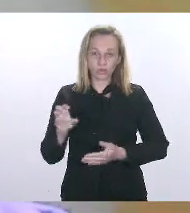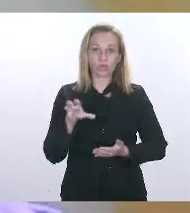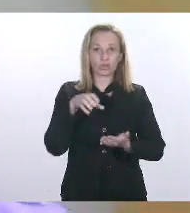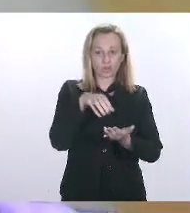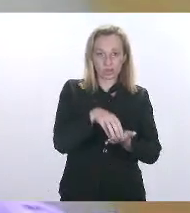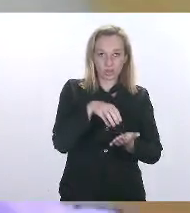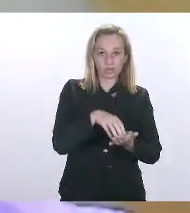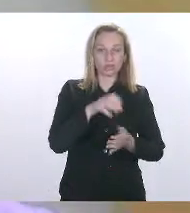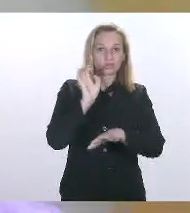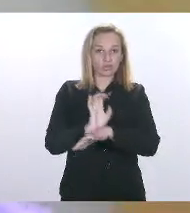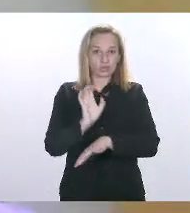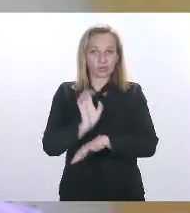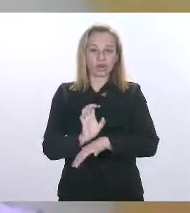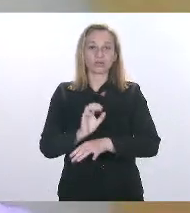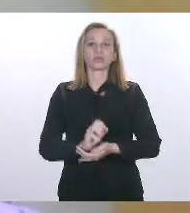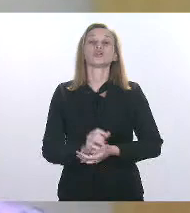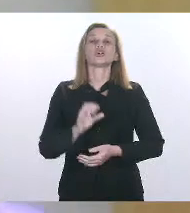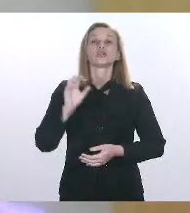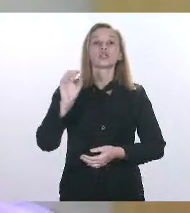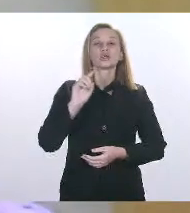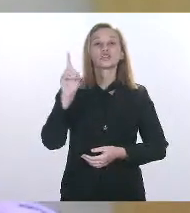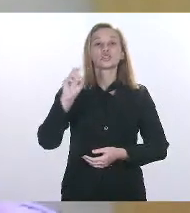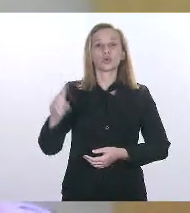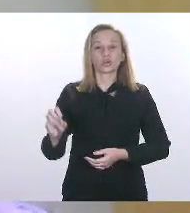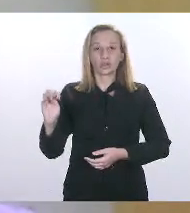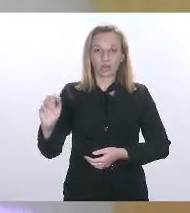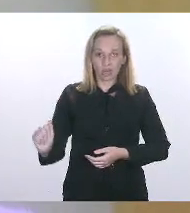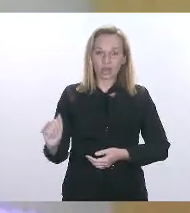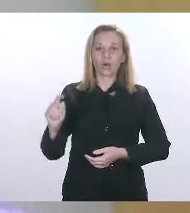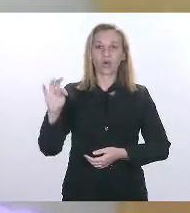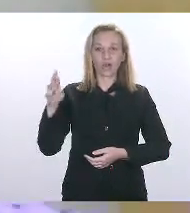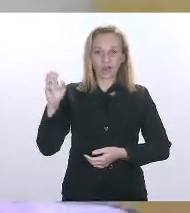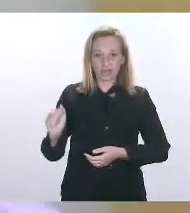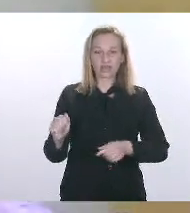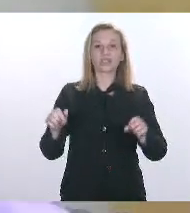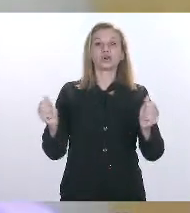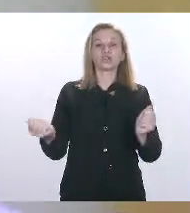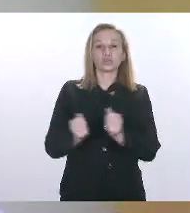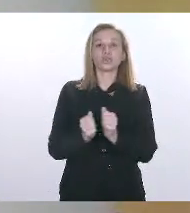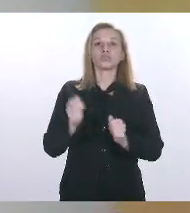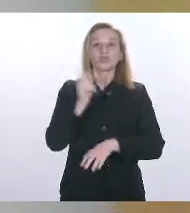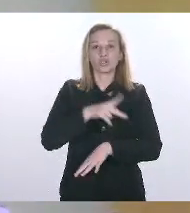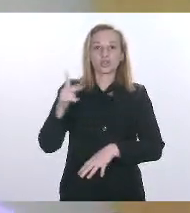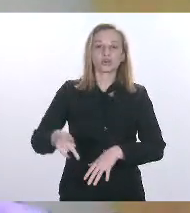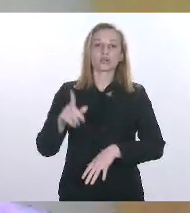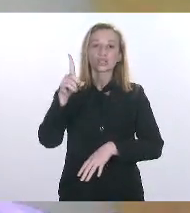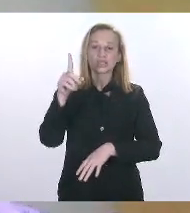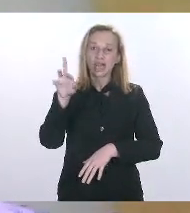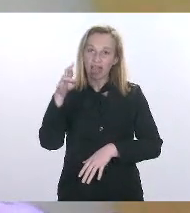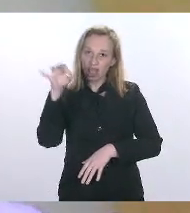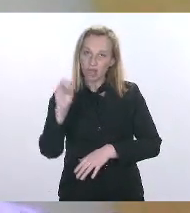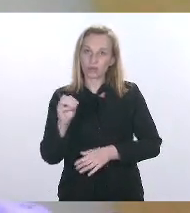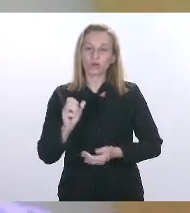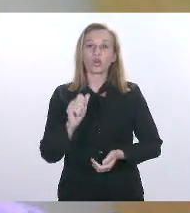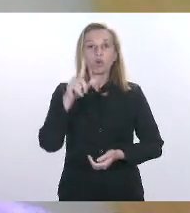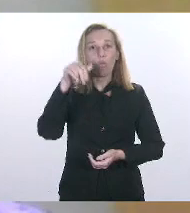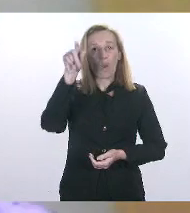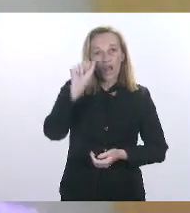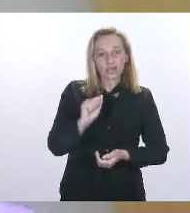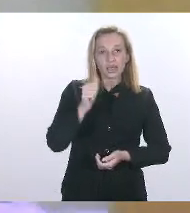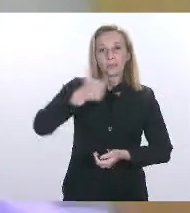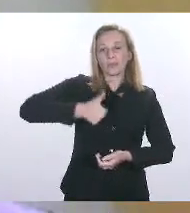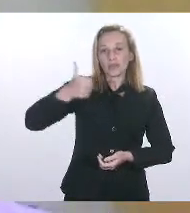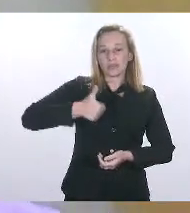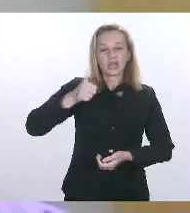Oeste, a nossa querida UESO, ao lado do professor Dário, eleito vice-reitor. A Luanda é a primeira